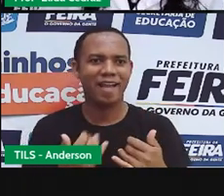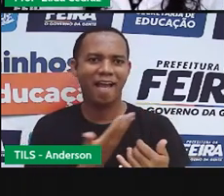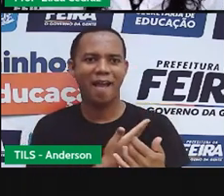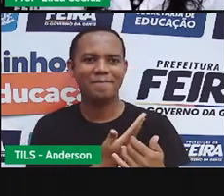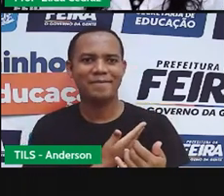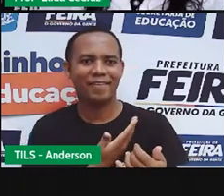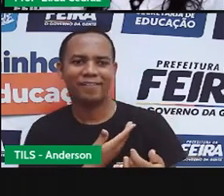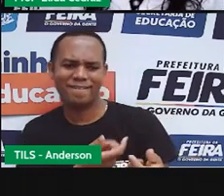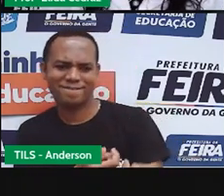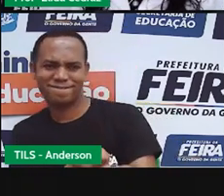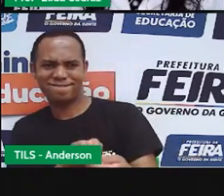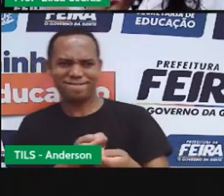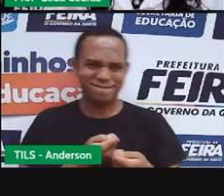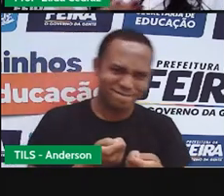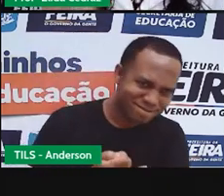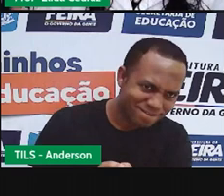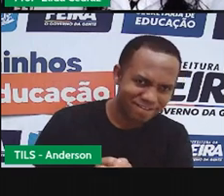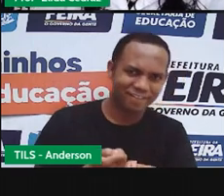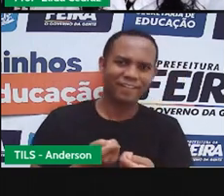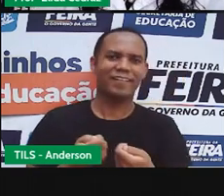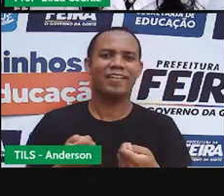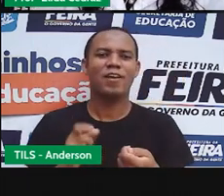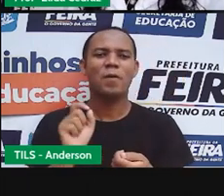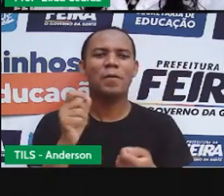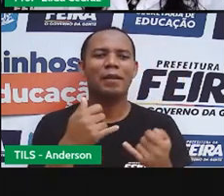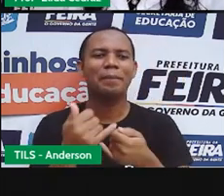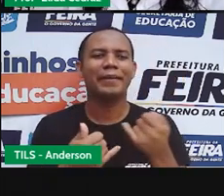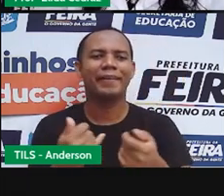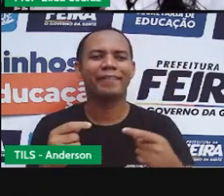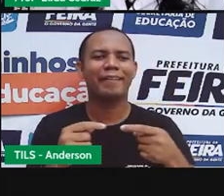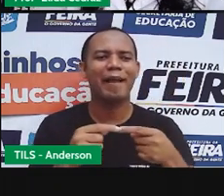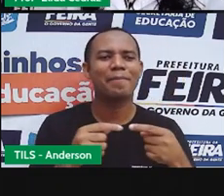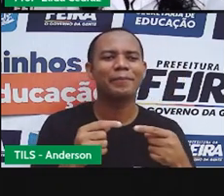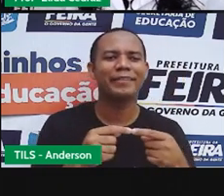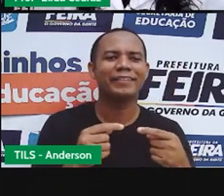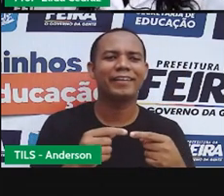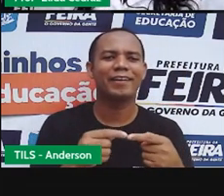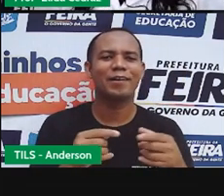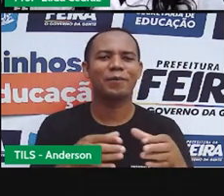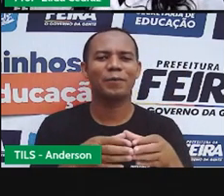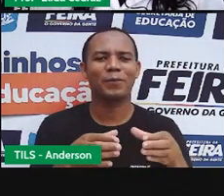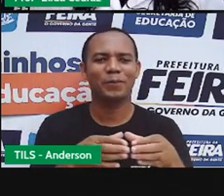é uma brincadeira de origem indígena.